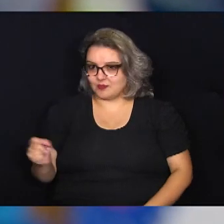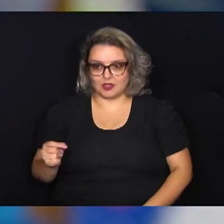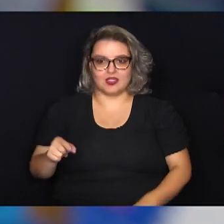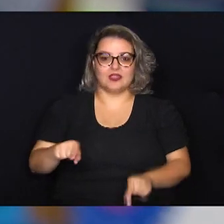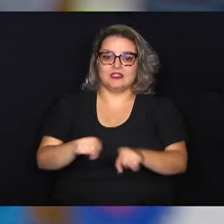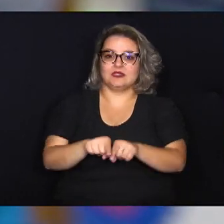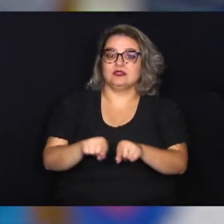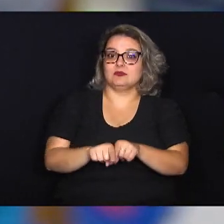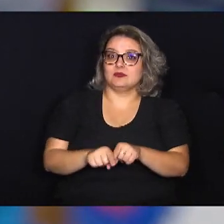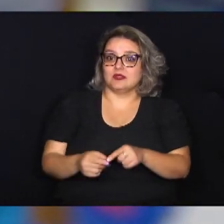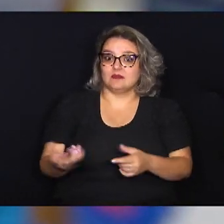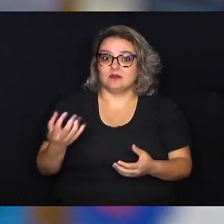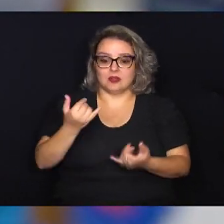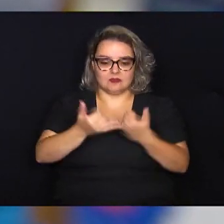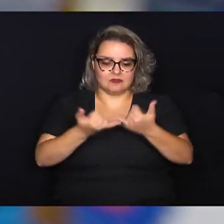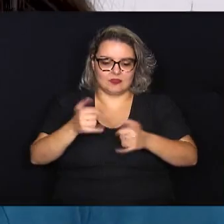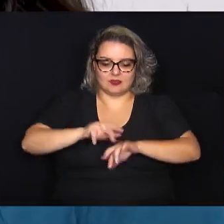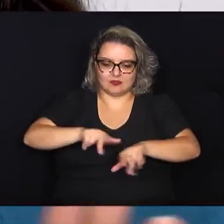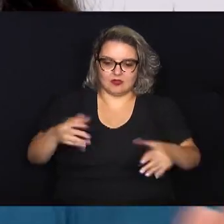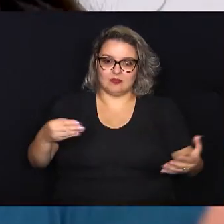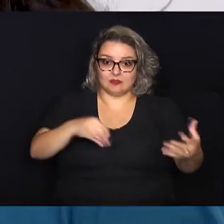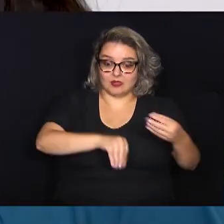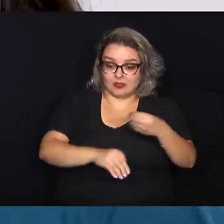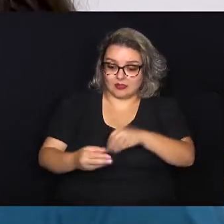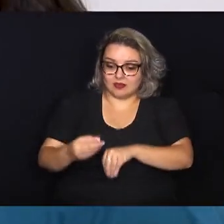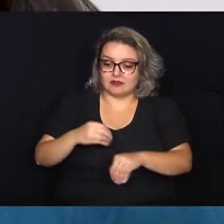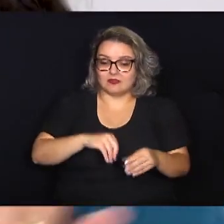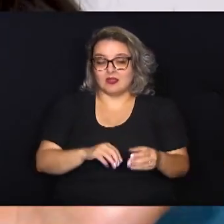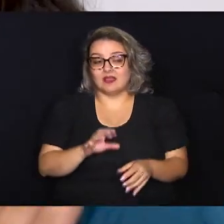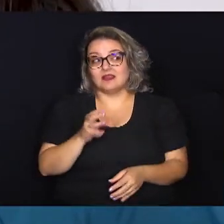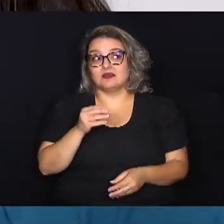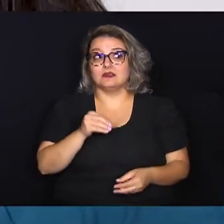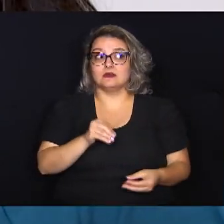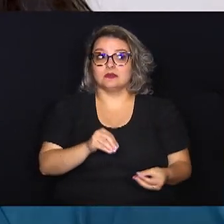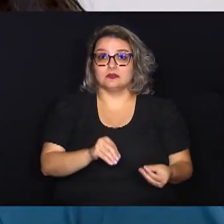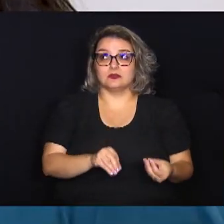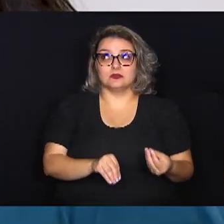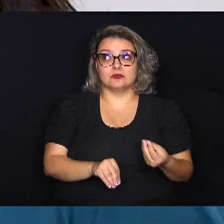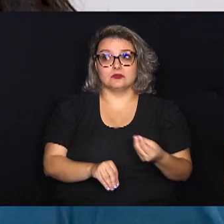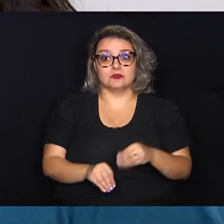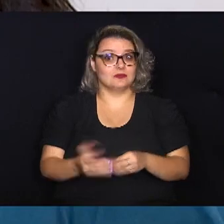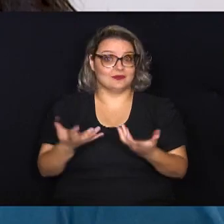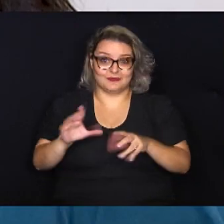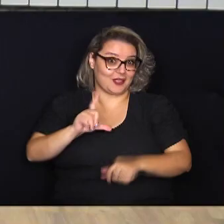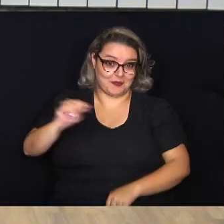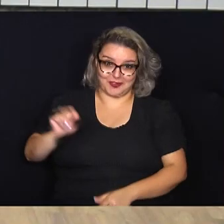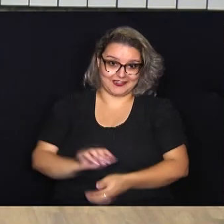ele vai guardando os brinquedos bem devagar para não dar o tempo de ir embora. Ele não quer ir embora, na verdade.